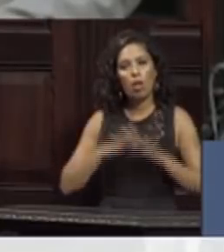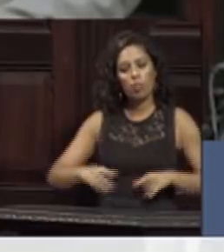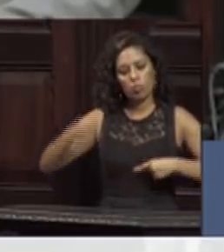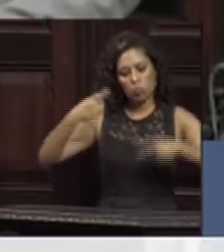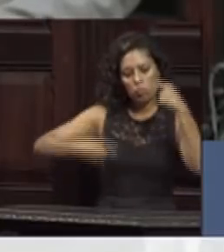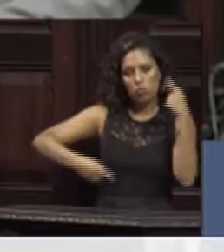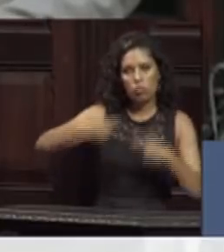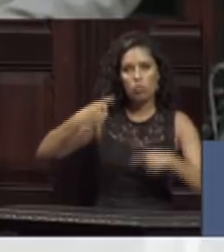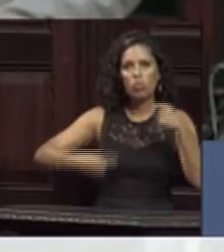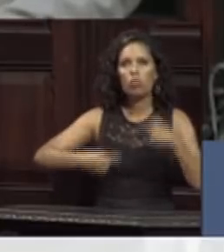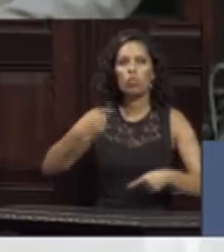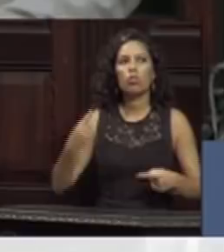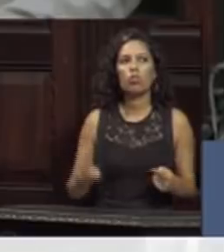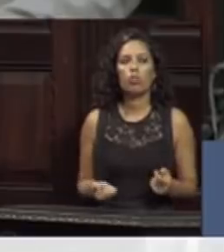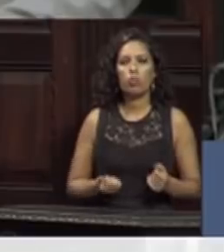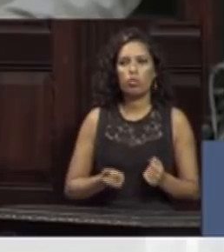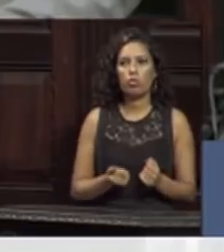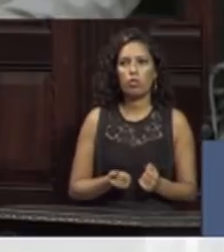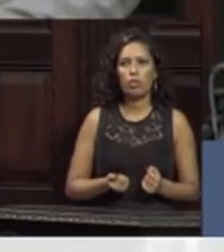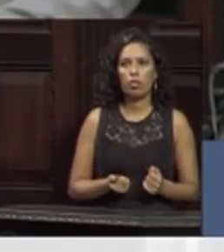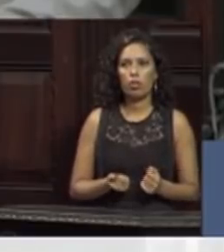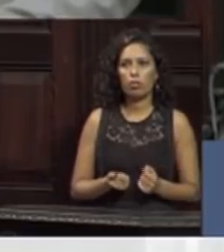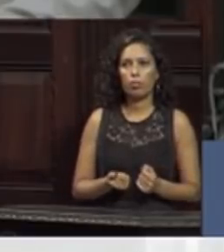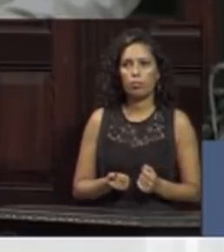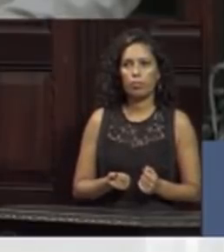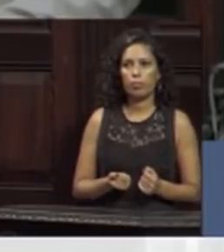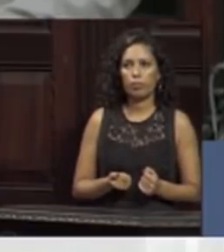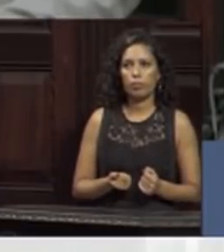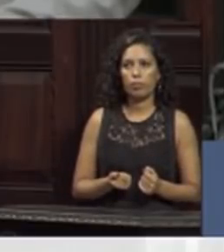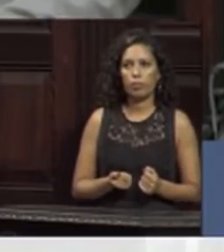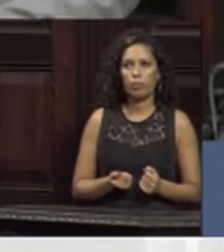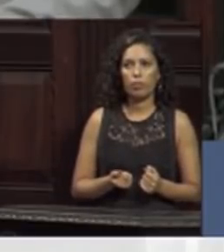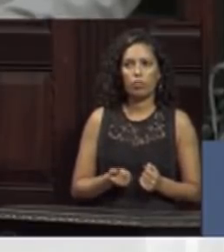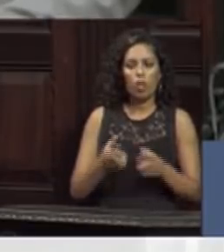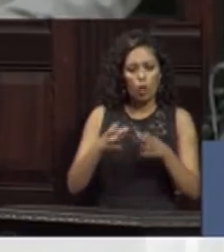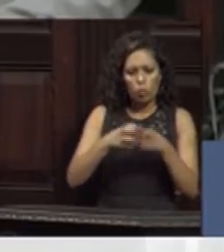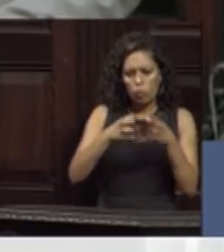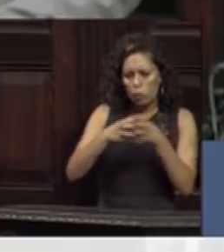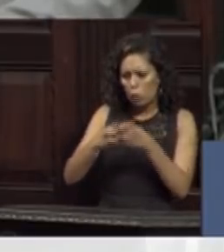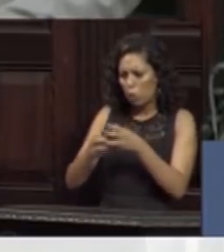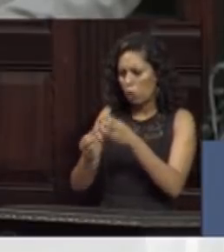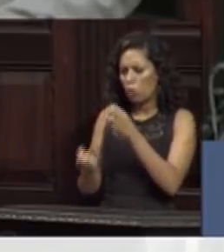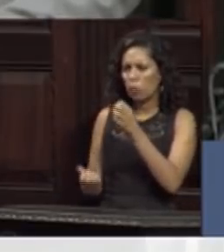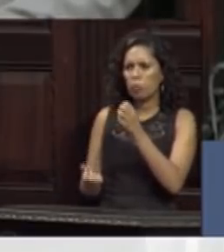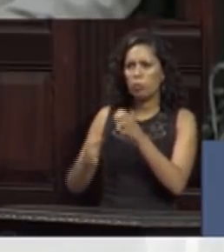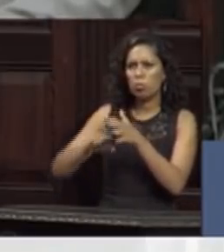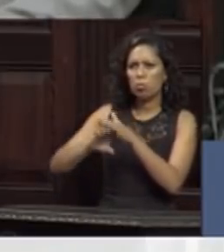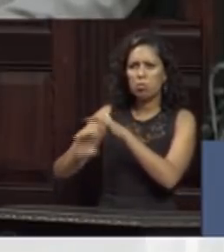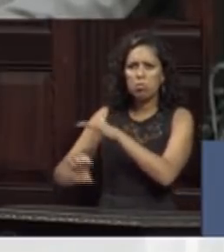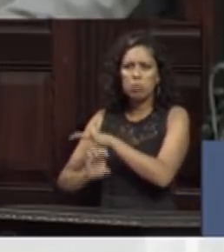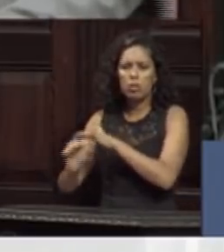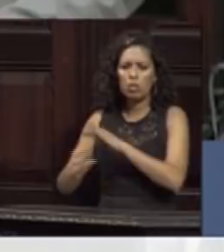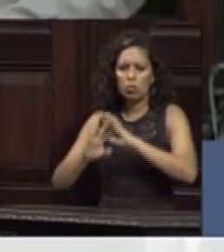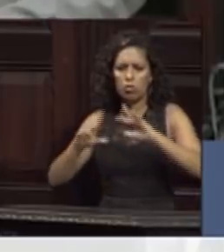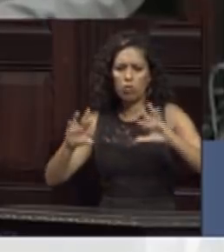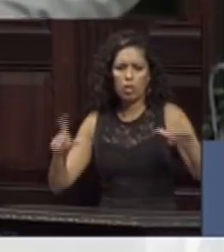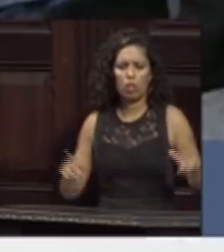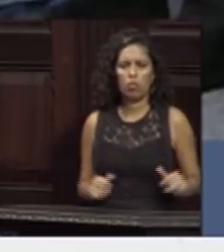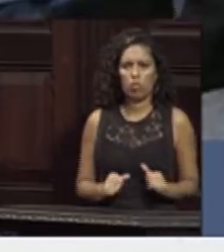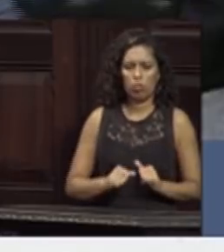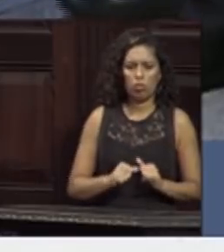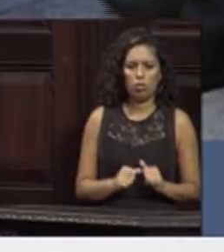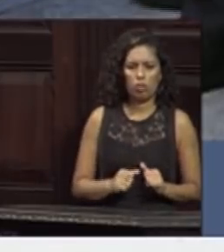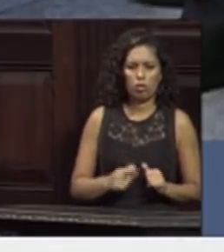e nós vamos ouvir todos os municípios, prefeitos, associação comercial e a própria indústria. Deputado Conte Bittencourt.